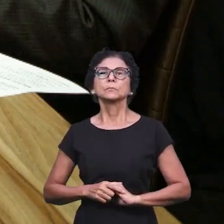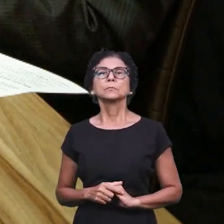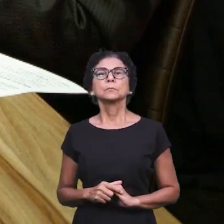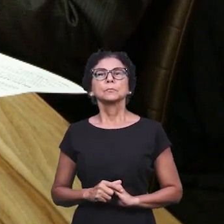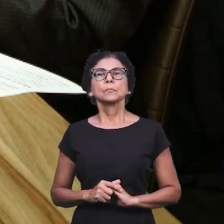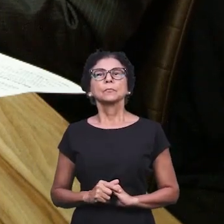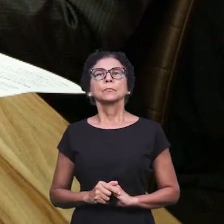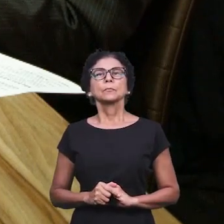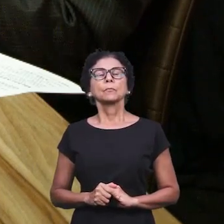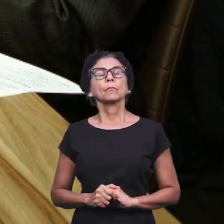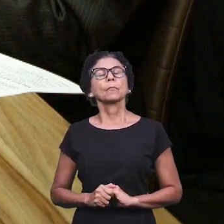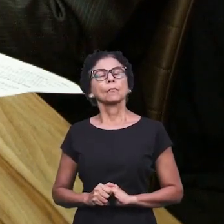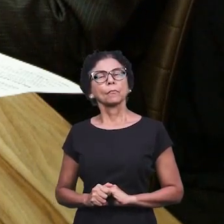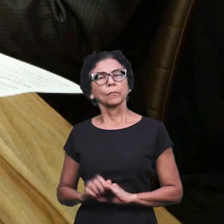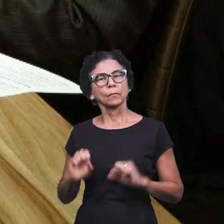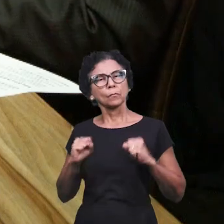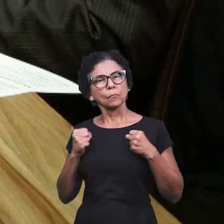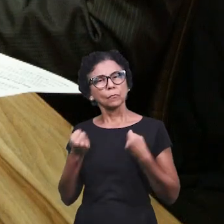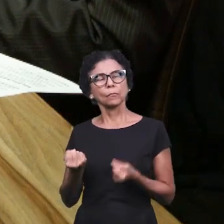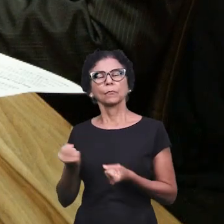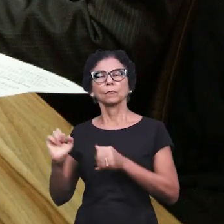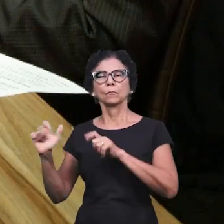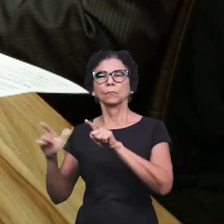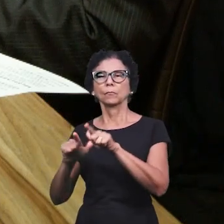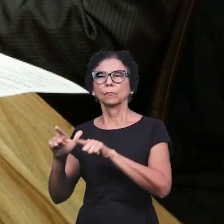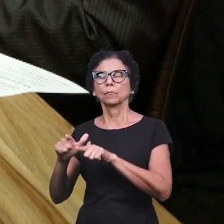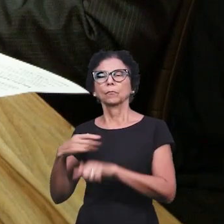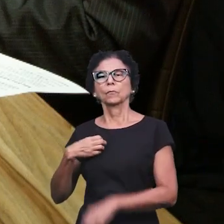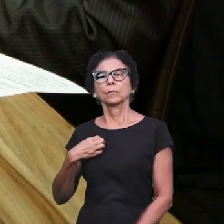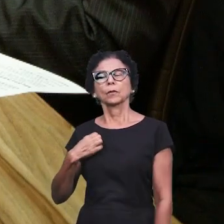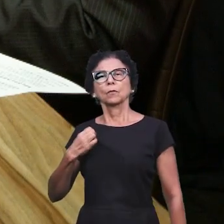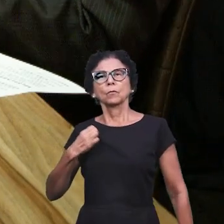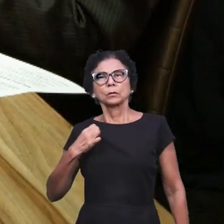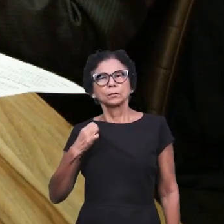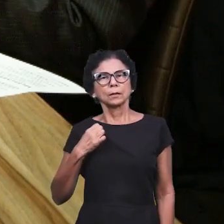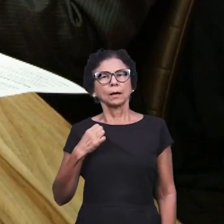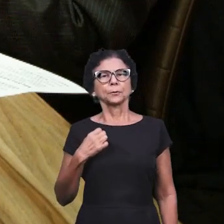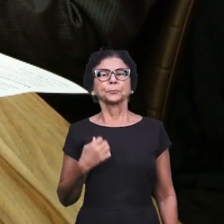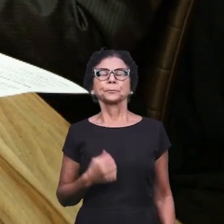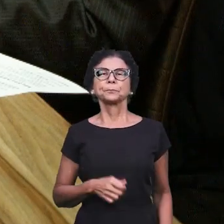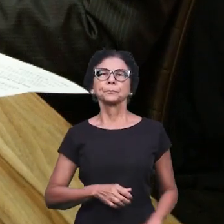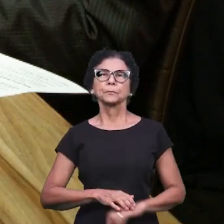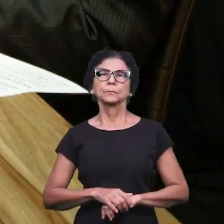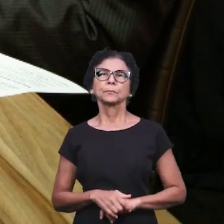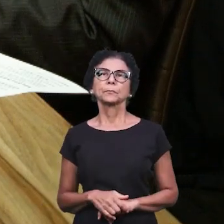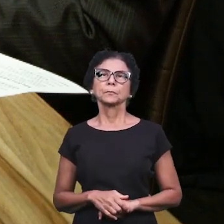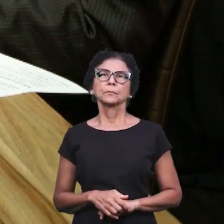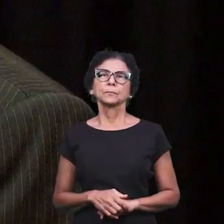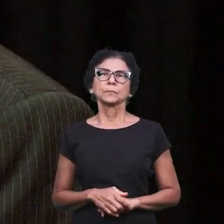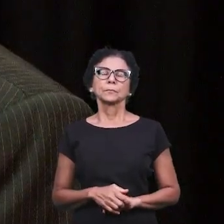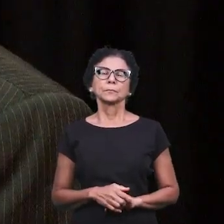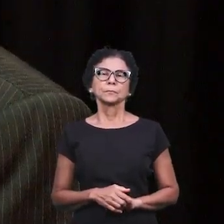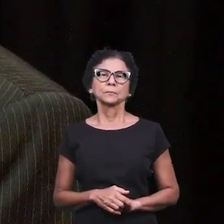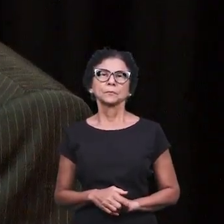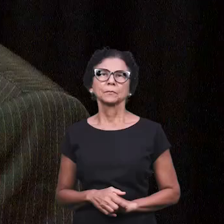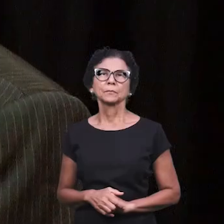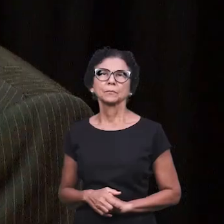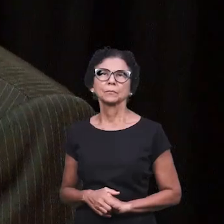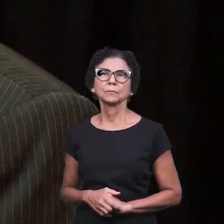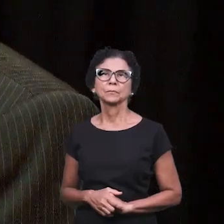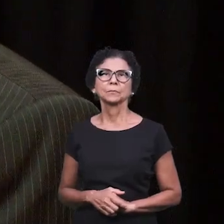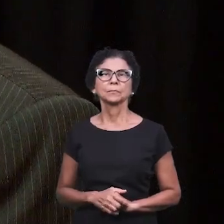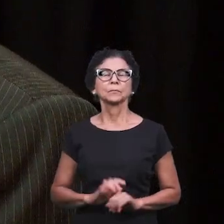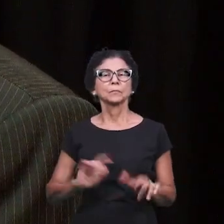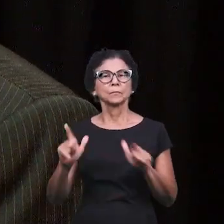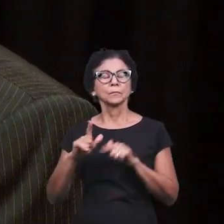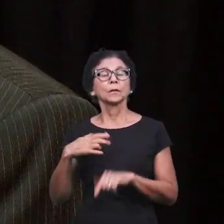também avancei no trabalho voluntário, nessa modalidade aí que é o trabalho voluntário pro bono,